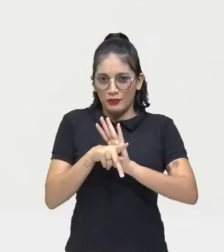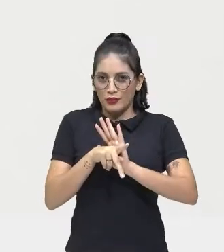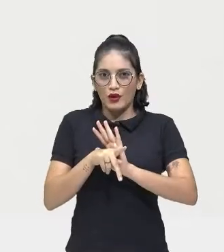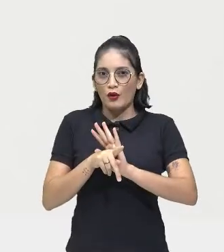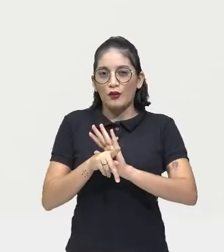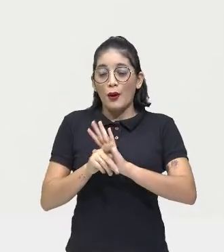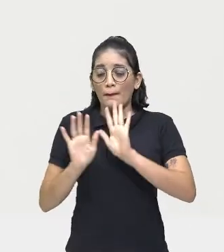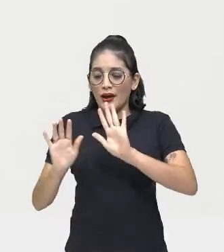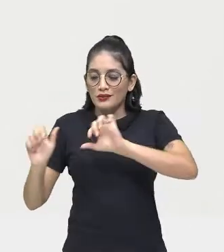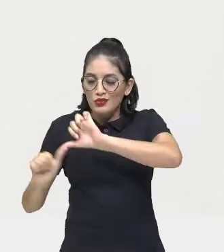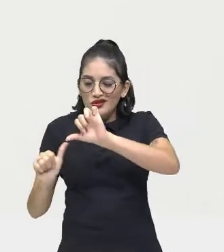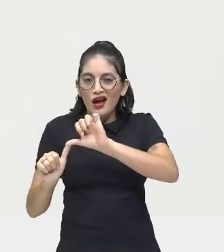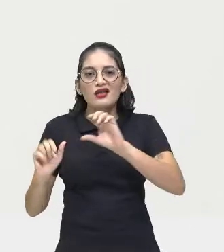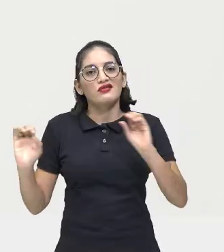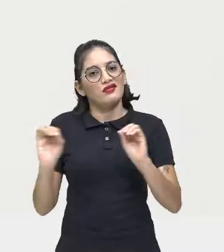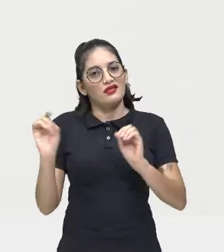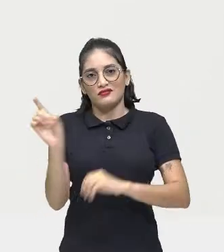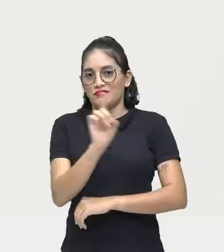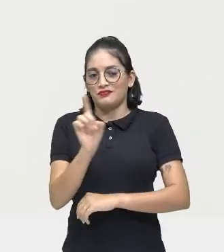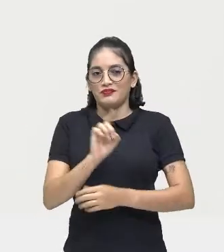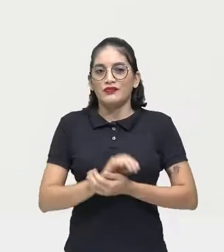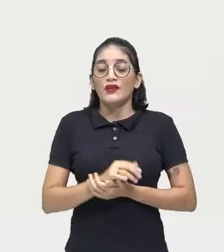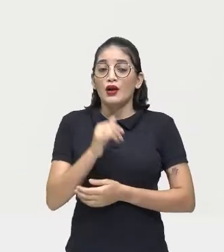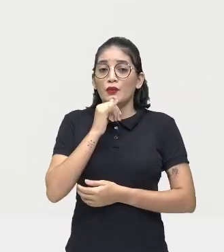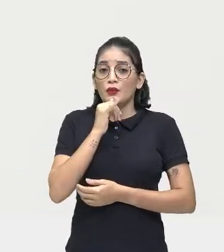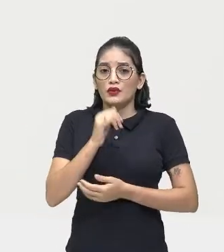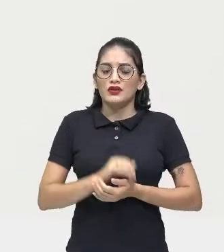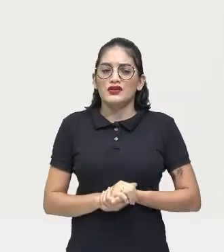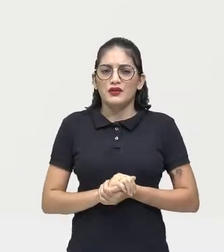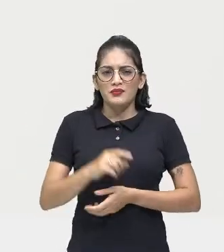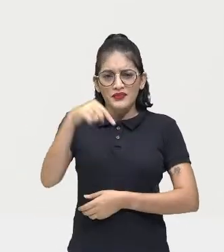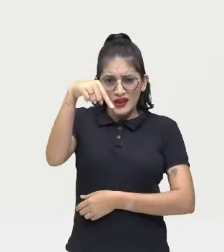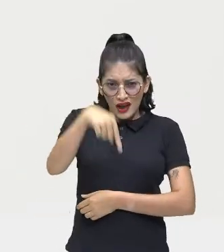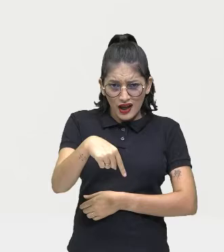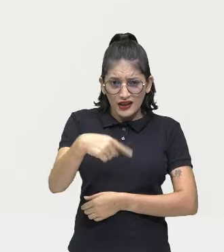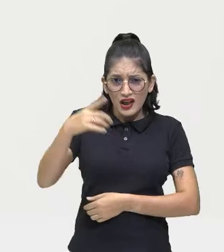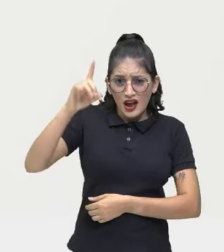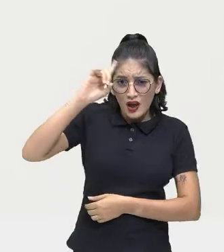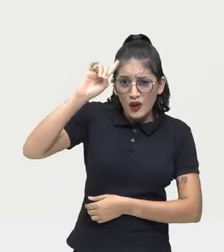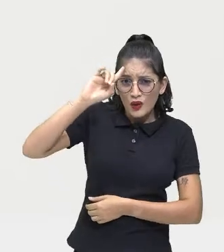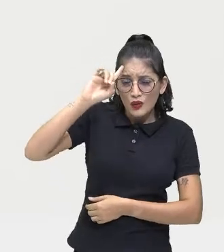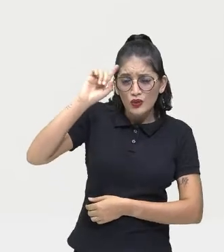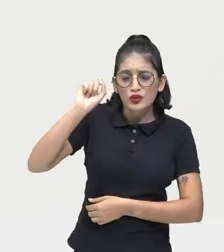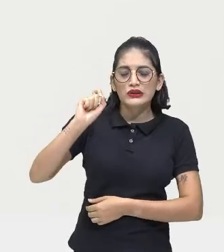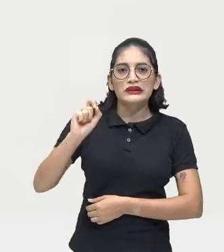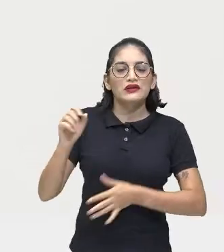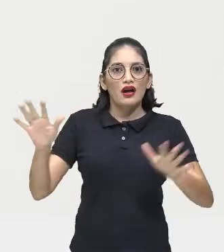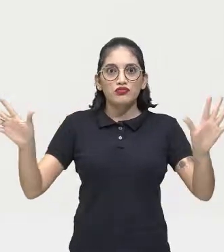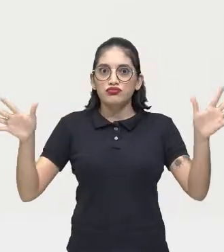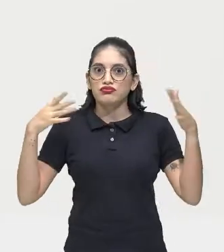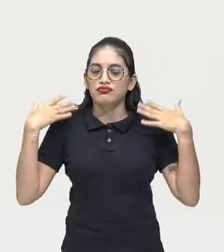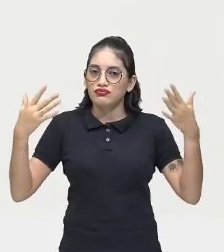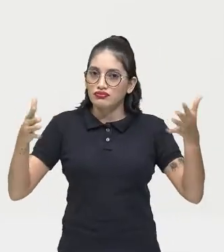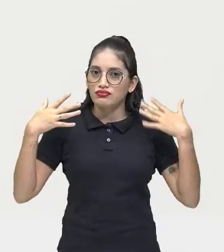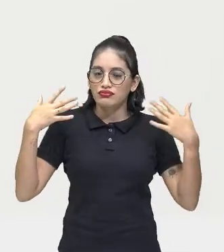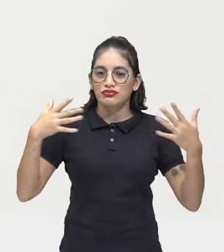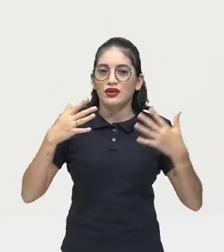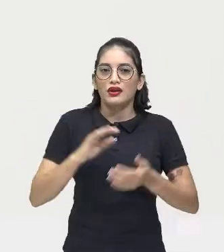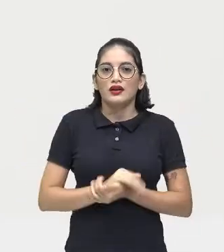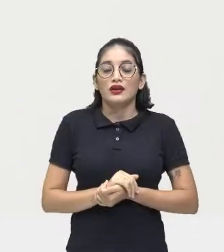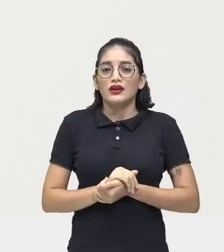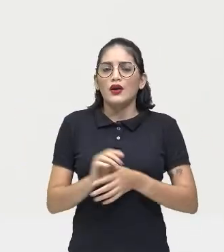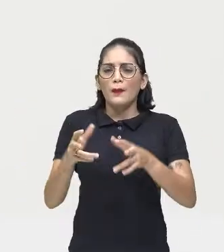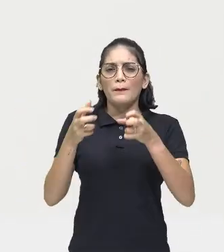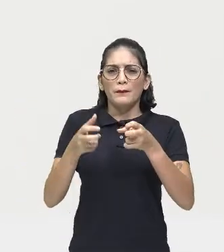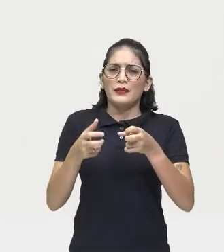vai mudar, ok? Então, observem o exemplo. Aqui, os dias são quentes. Perceba que neste enunciado,